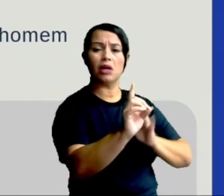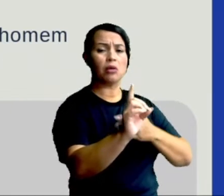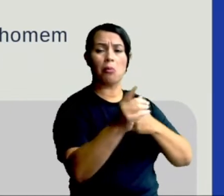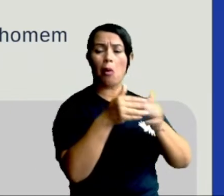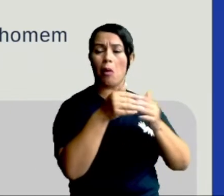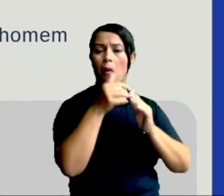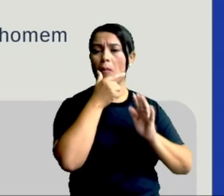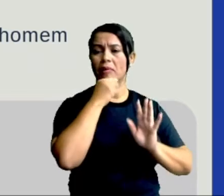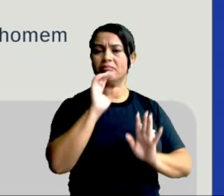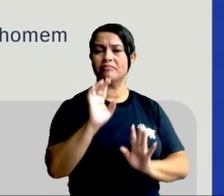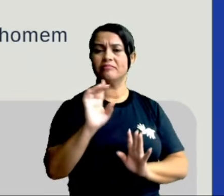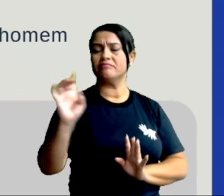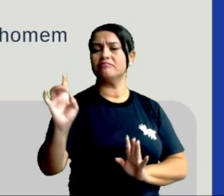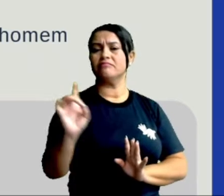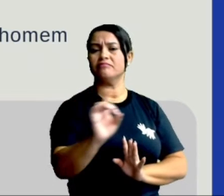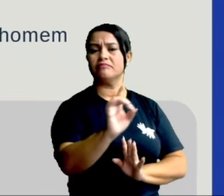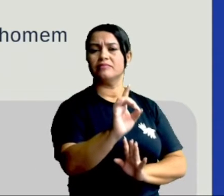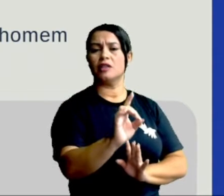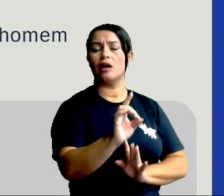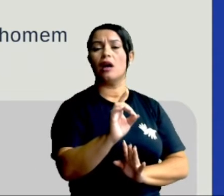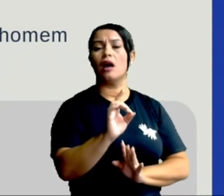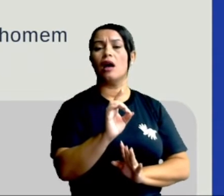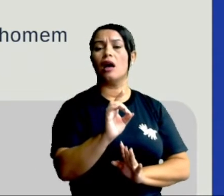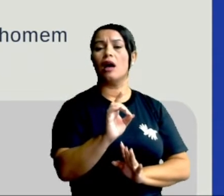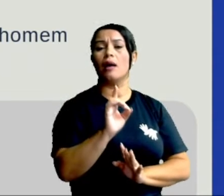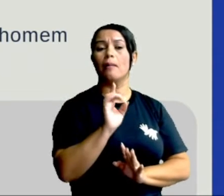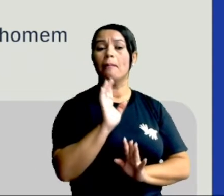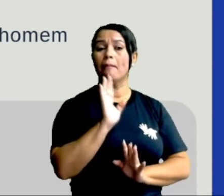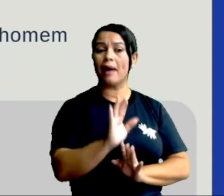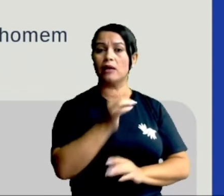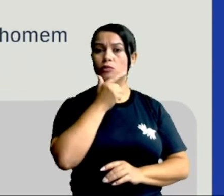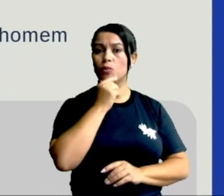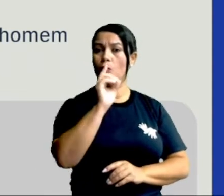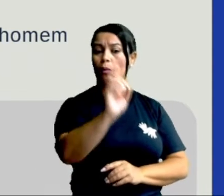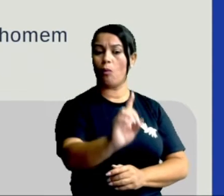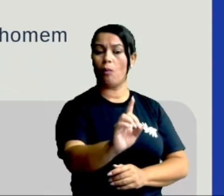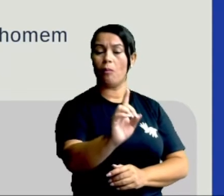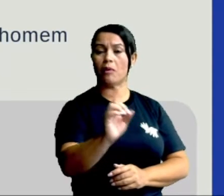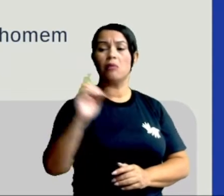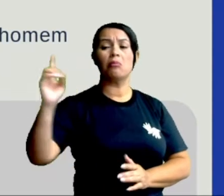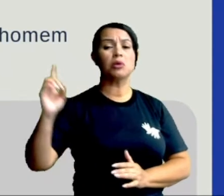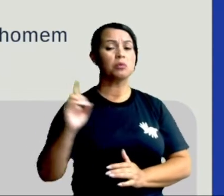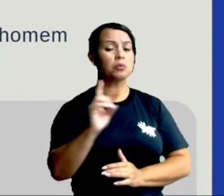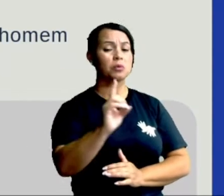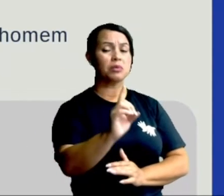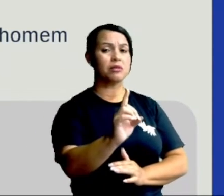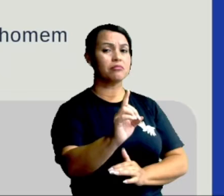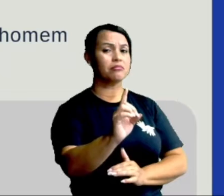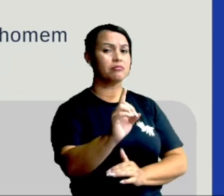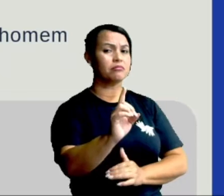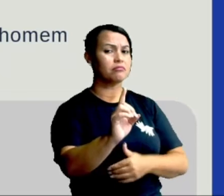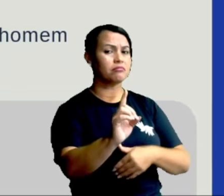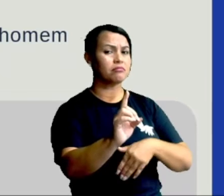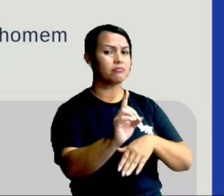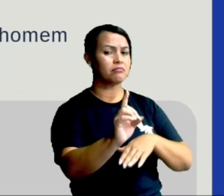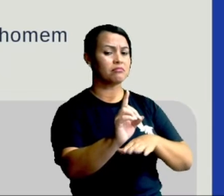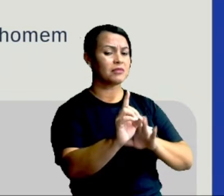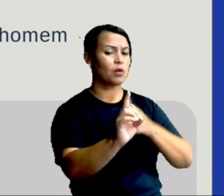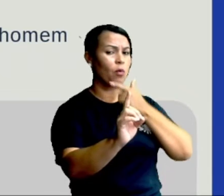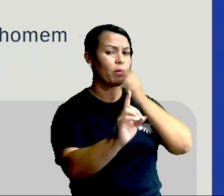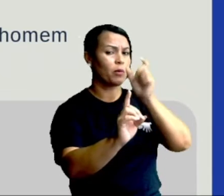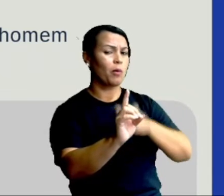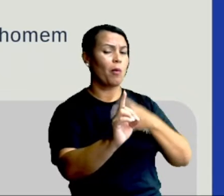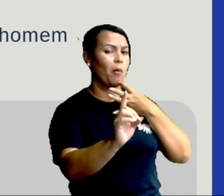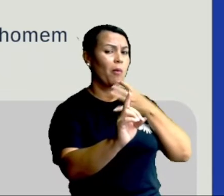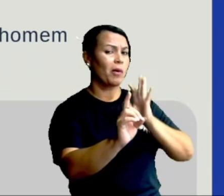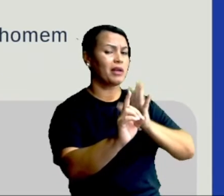qualquer, né? É um artigo indefinido, mas quando eu digo, mas o homem passou por mim, aí eu já, ainda que eu não saiba quem é esse homem, mas